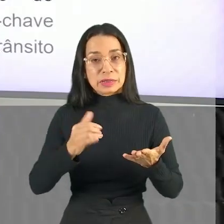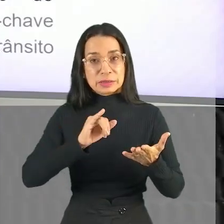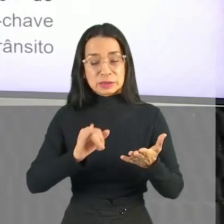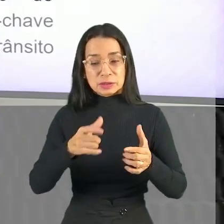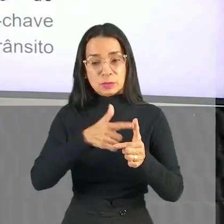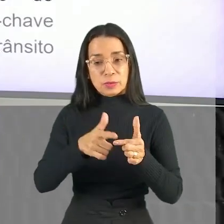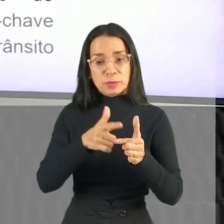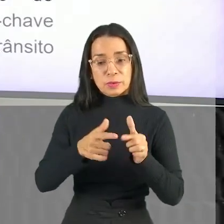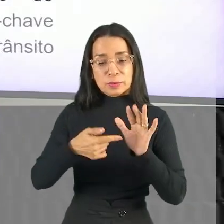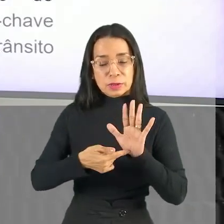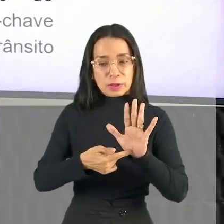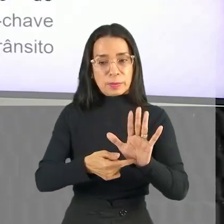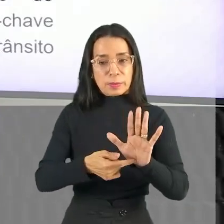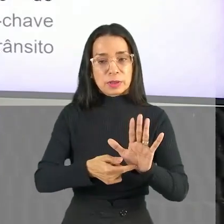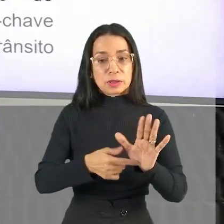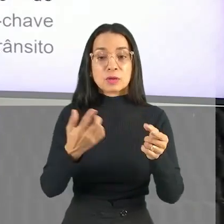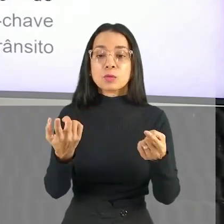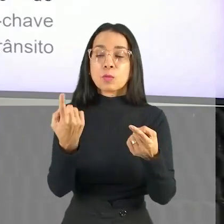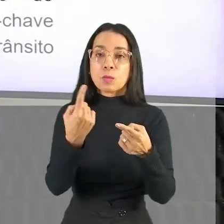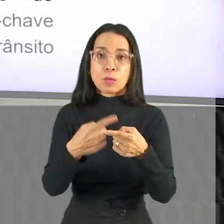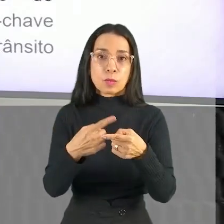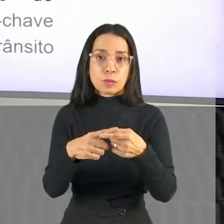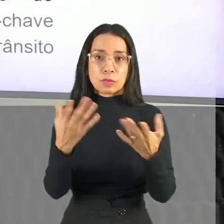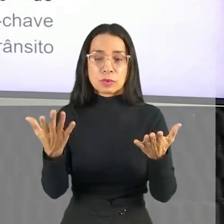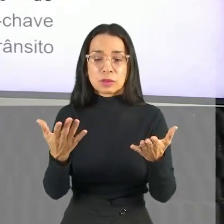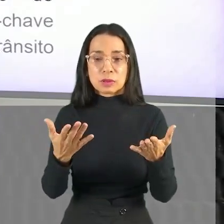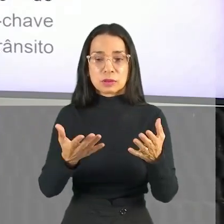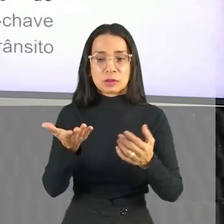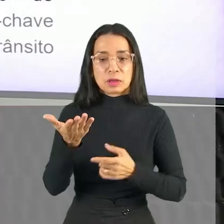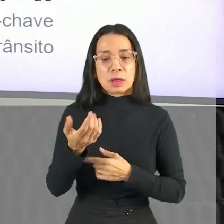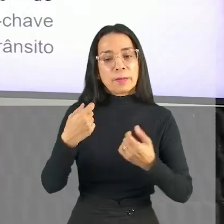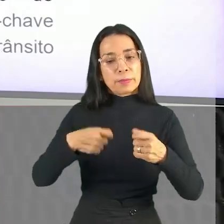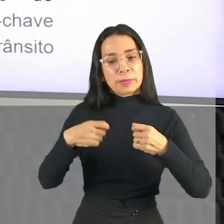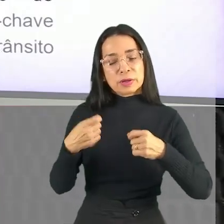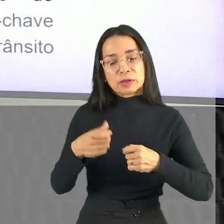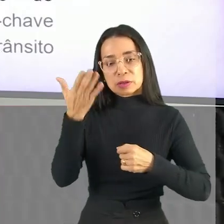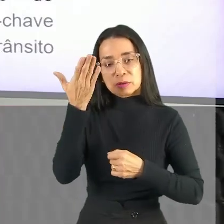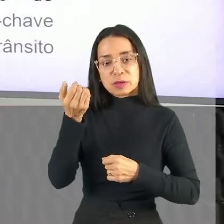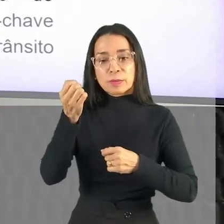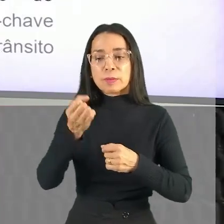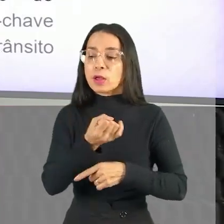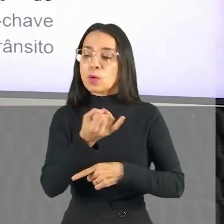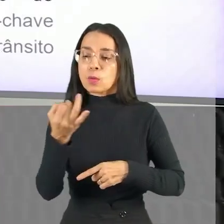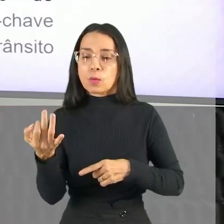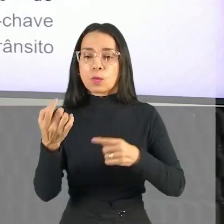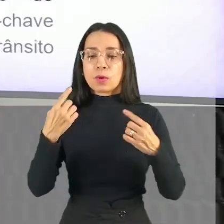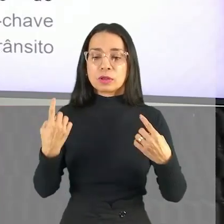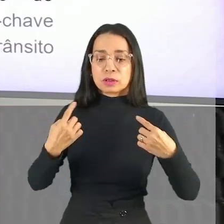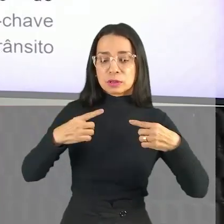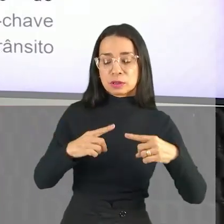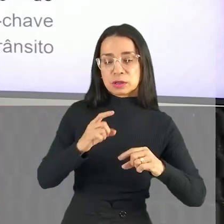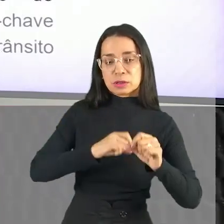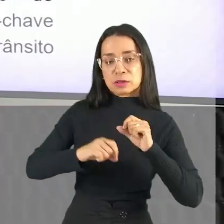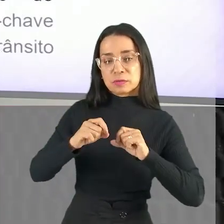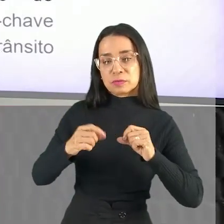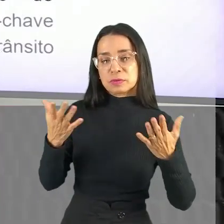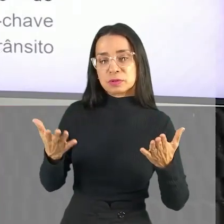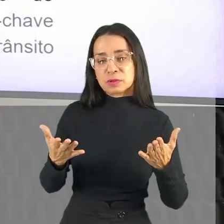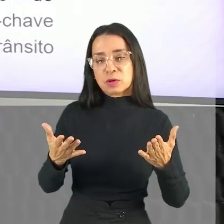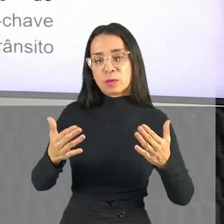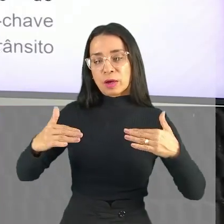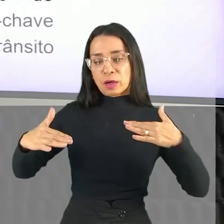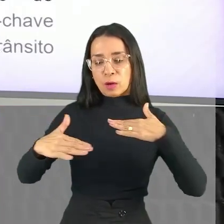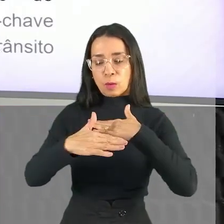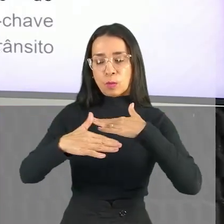o meu percurso argumentativo é identificar quais são esses desafios para um trânsito brasileiro de qualidade.